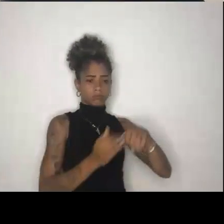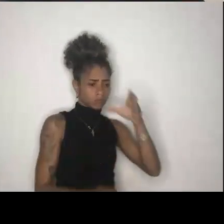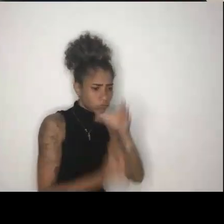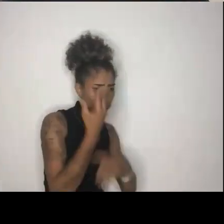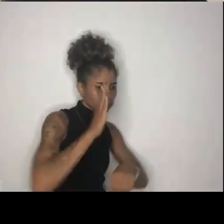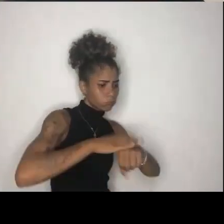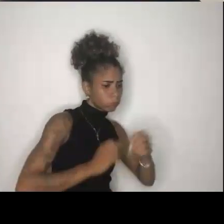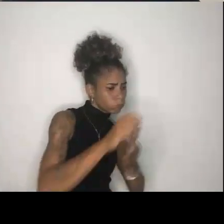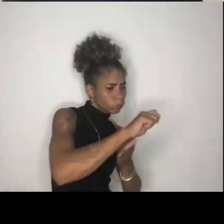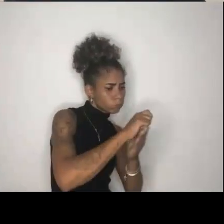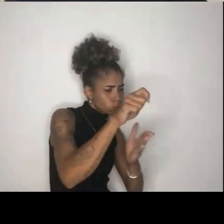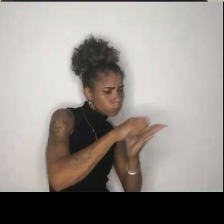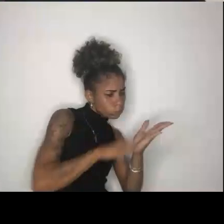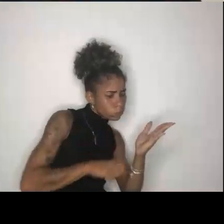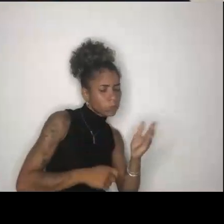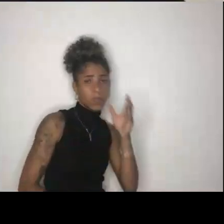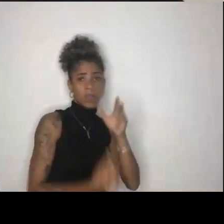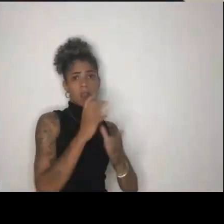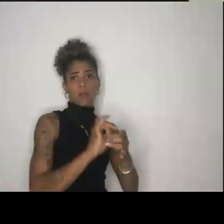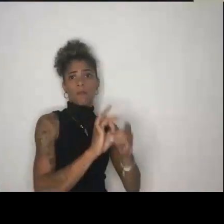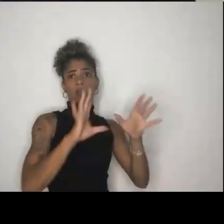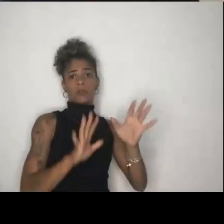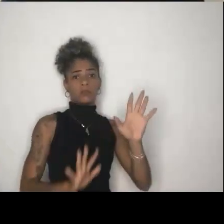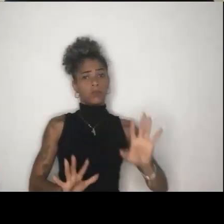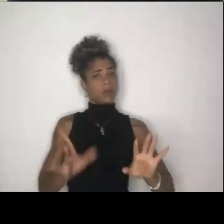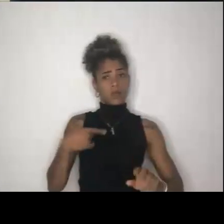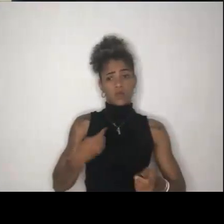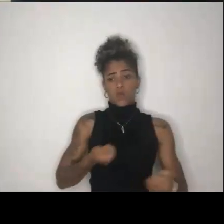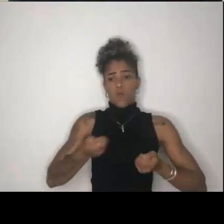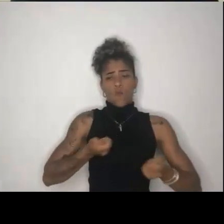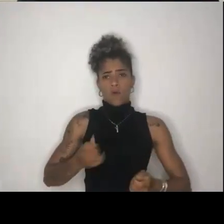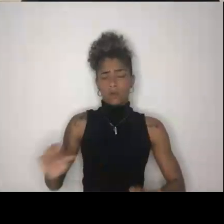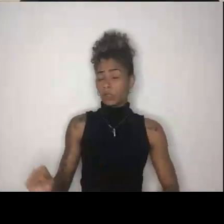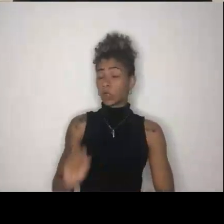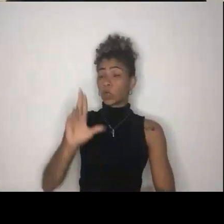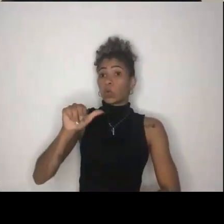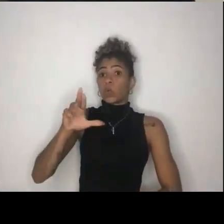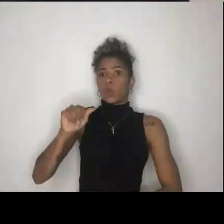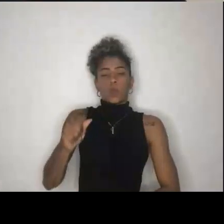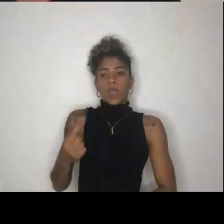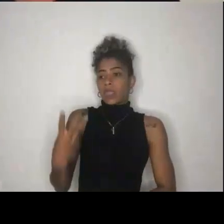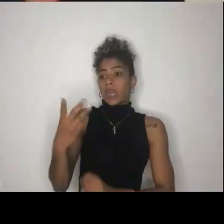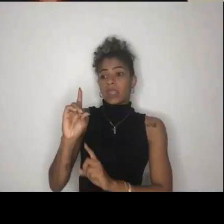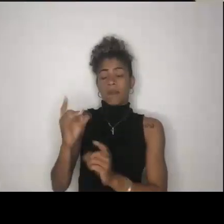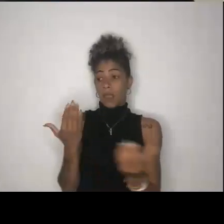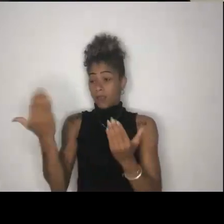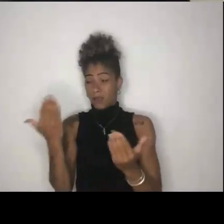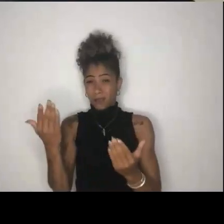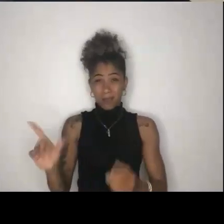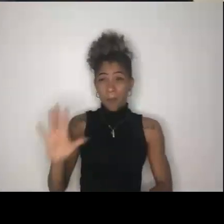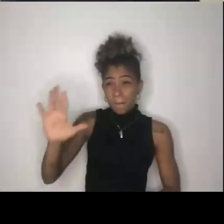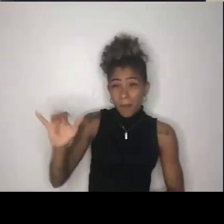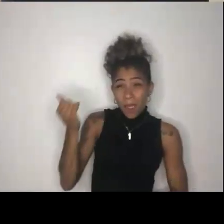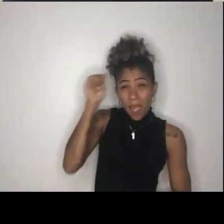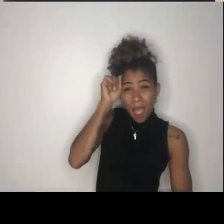criativa que tem no movimento do gestual é imbatível nunca um 3D vai chegar nesse ponto mesmo Inteligência Artificial